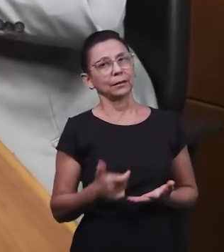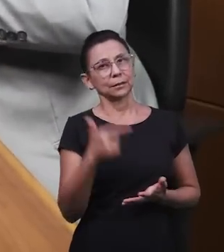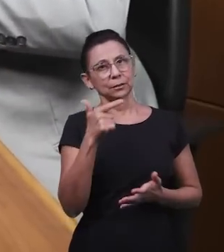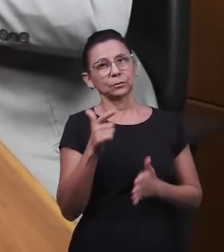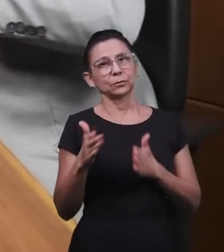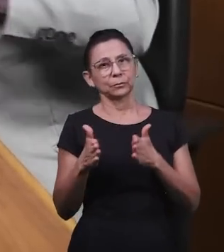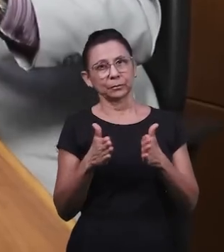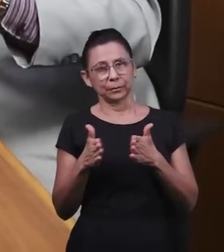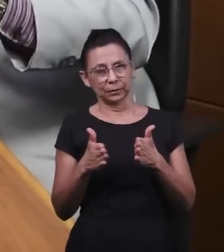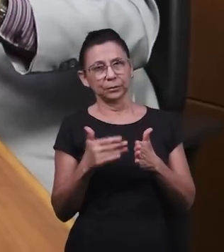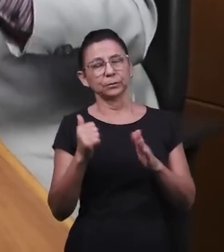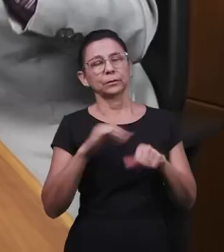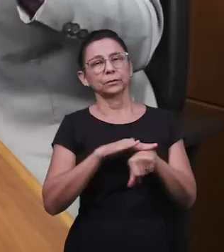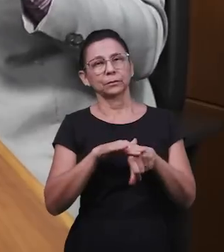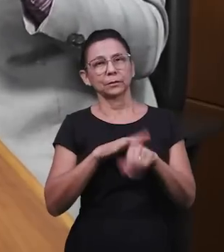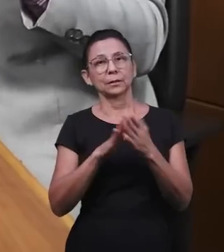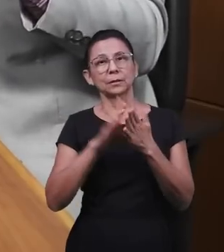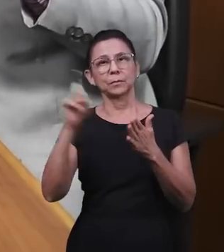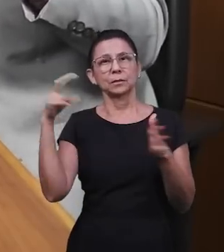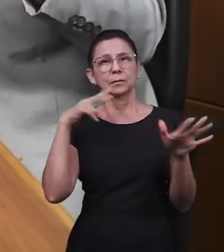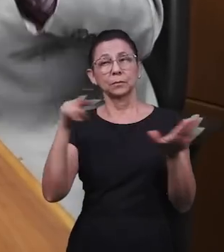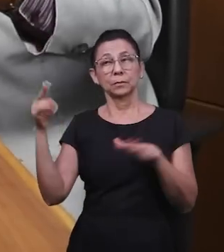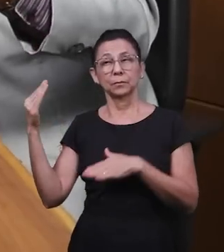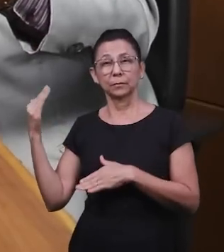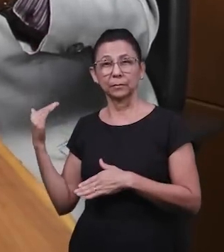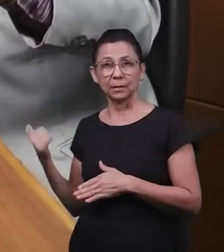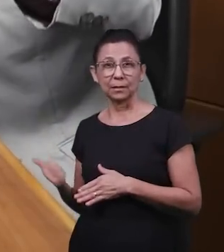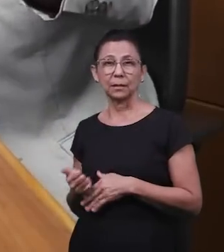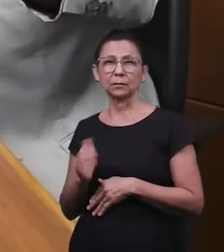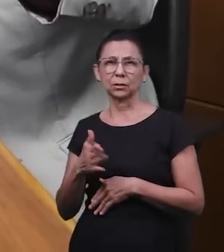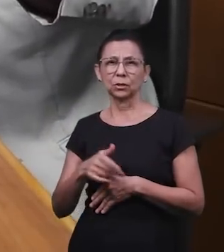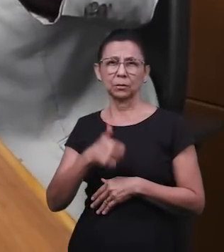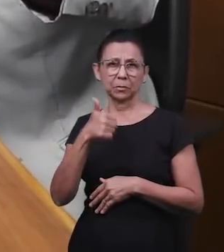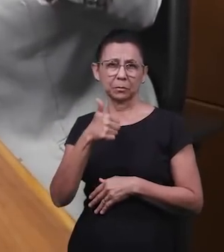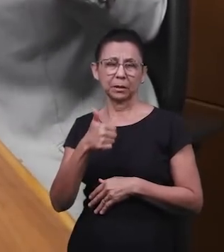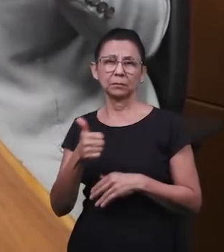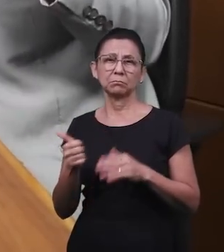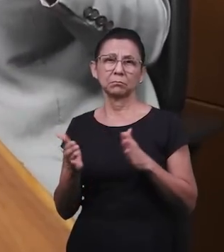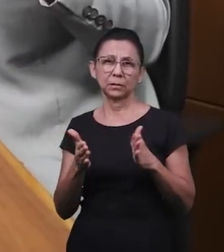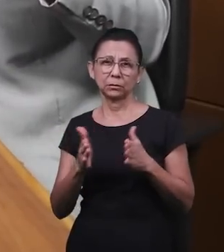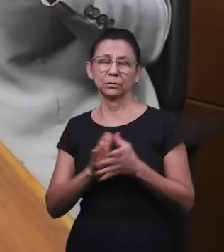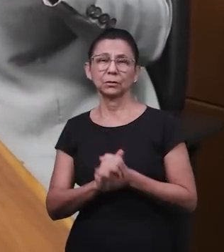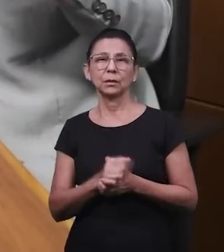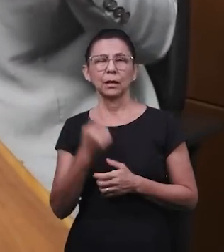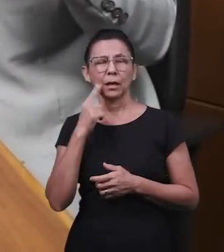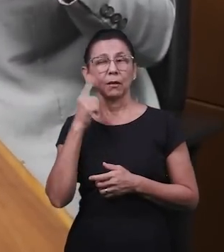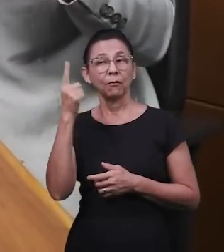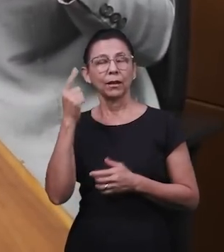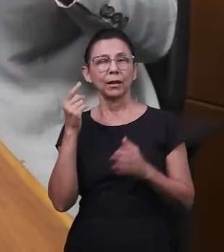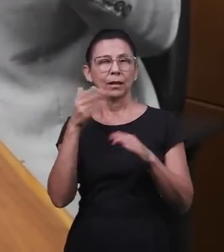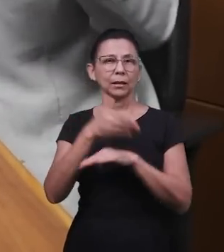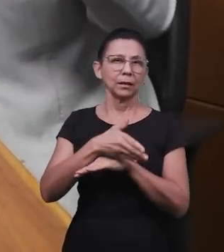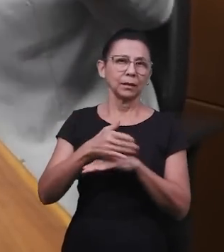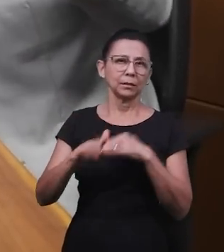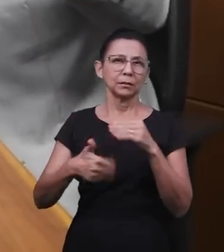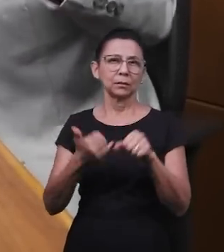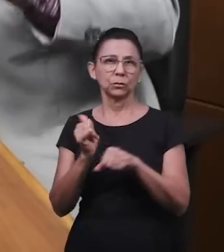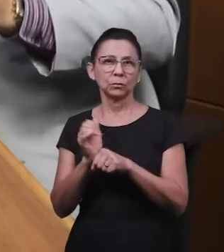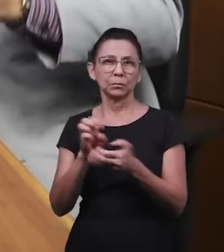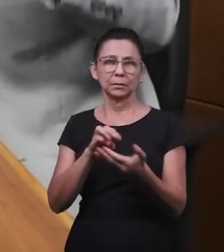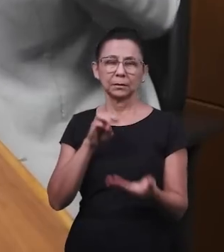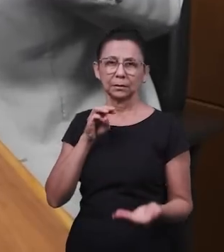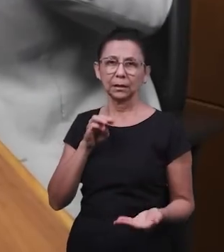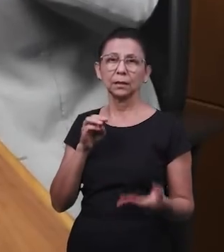a segunda edição, né, do Conversas Bíblicas. Na semana passada nós já tivemos a primeira edição. Se você não assistiu, entra lá no canal do YouTube da Igreja Maranata e você